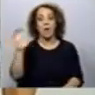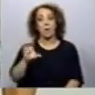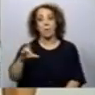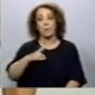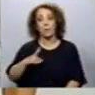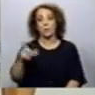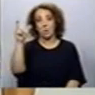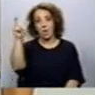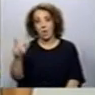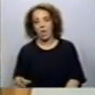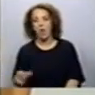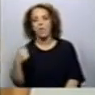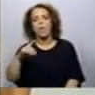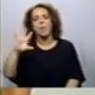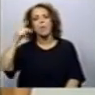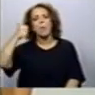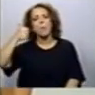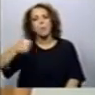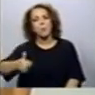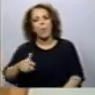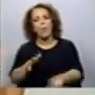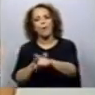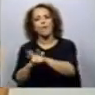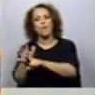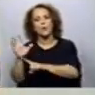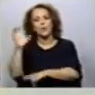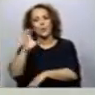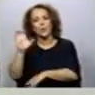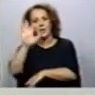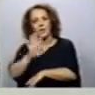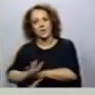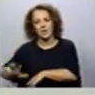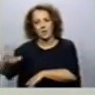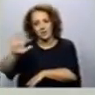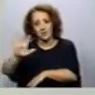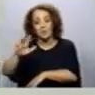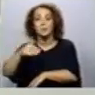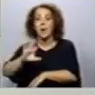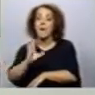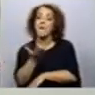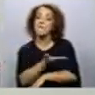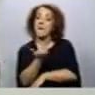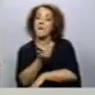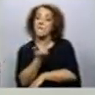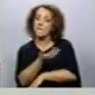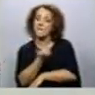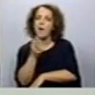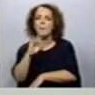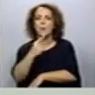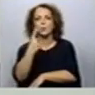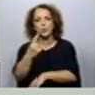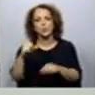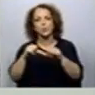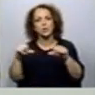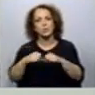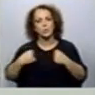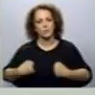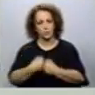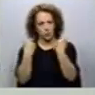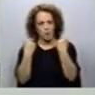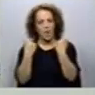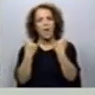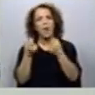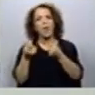de um anticiclone que está a sudoeste do território do continente e a aproximação de um sistema frontal de fraca atividade ao Minho e Douro